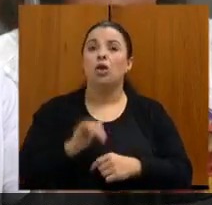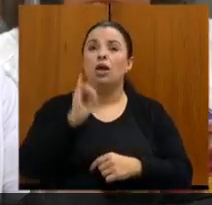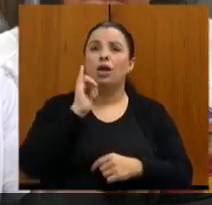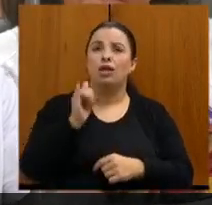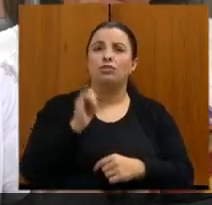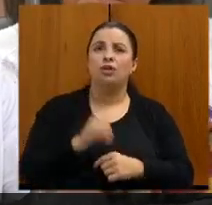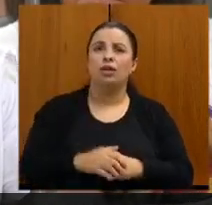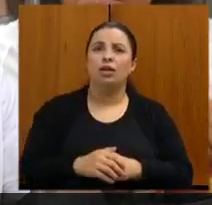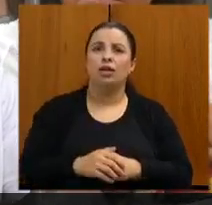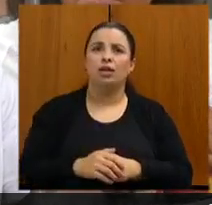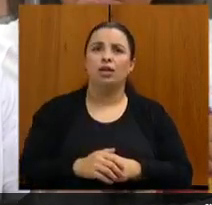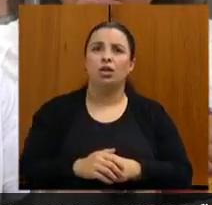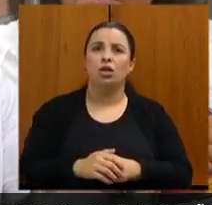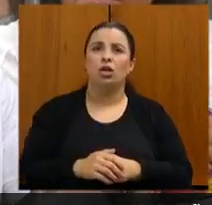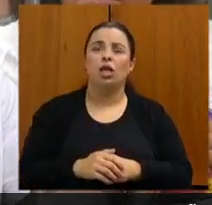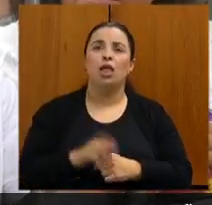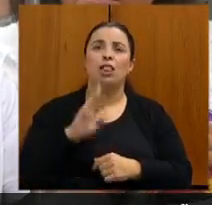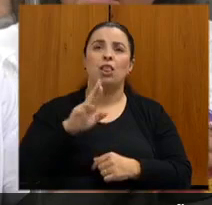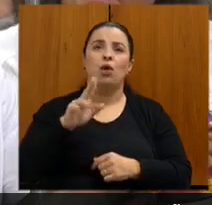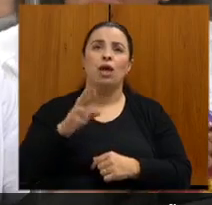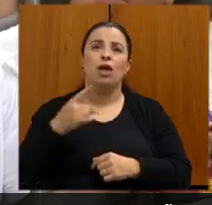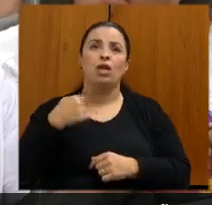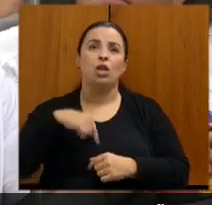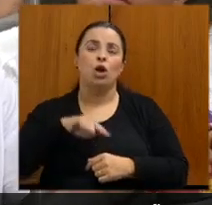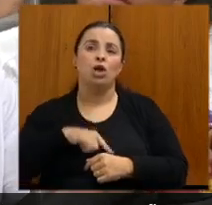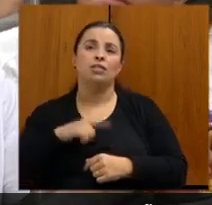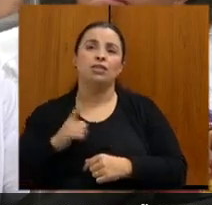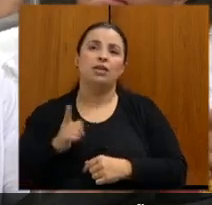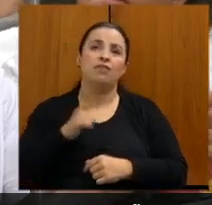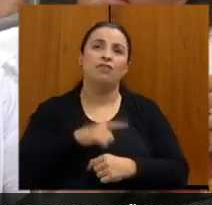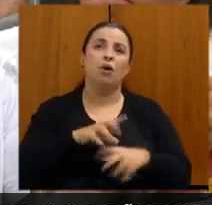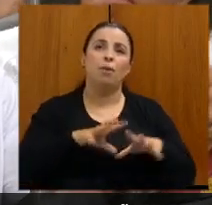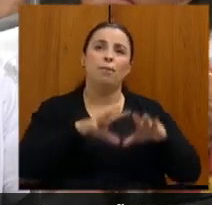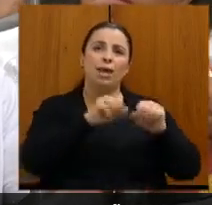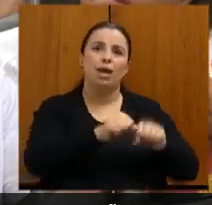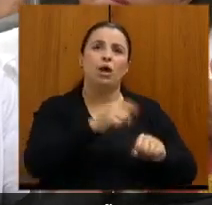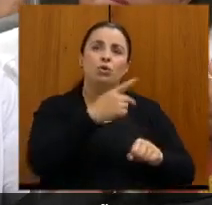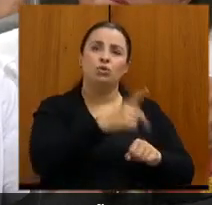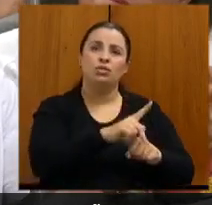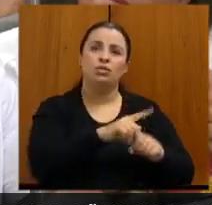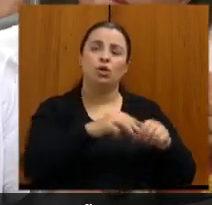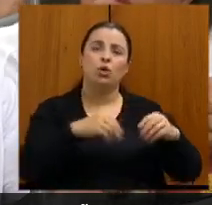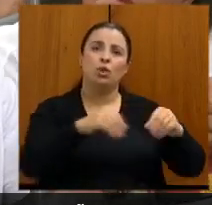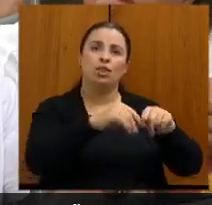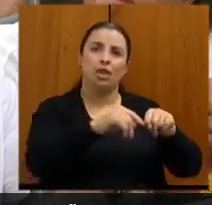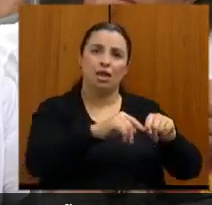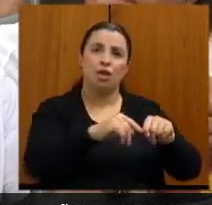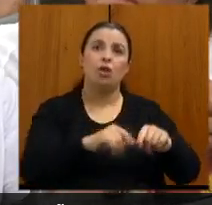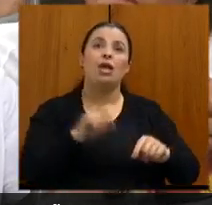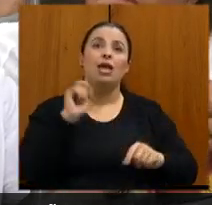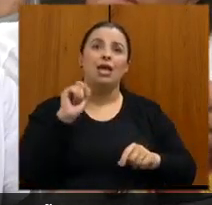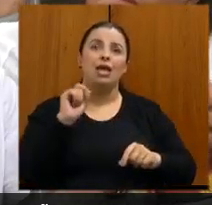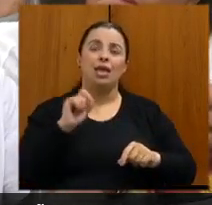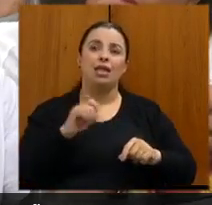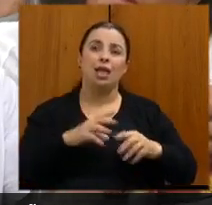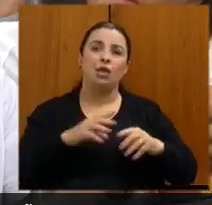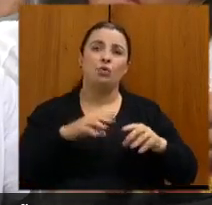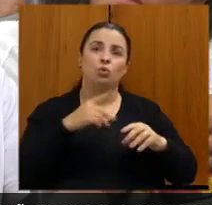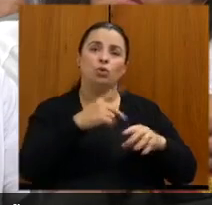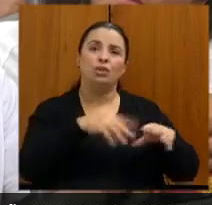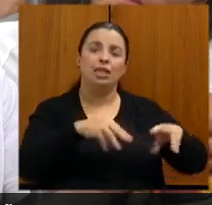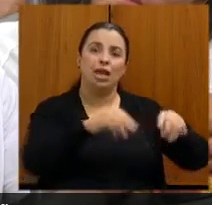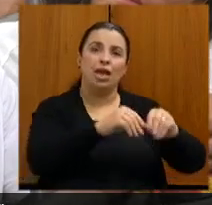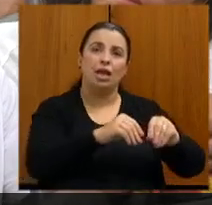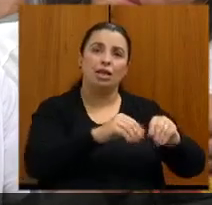que não é nós que vamos tomar os terrenos deles quem está tomando terreno deles